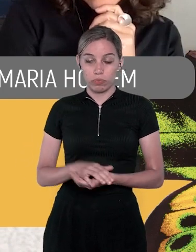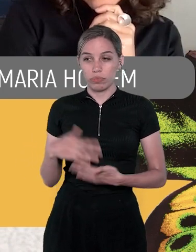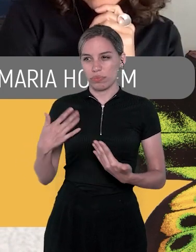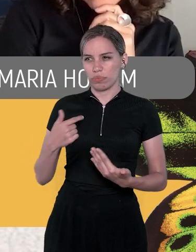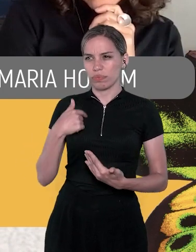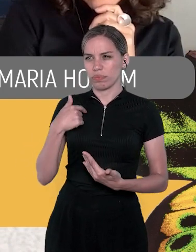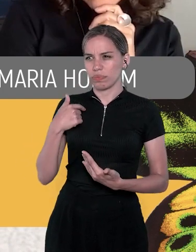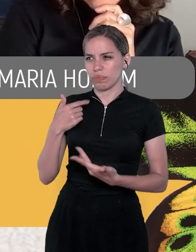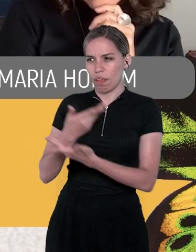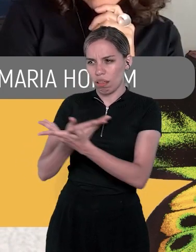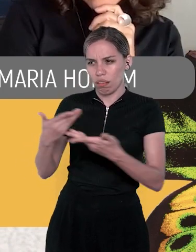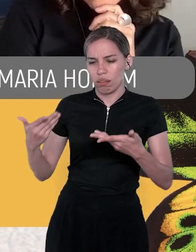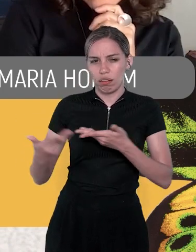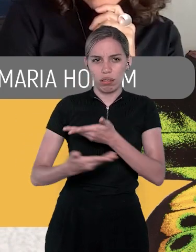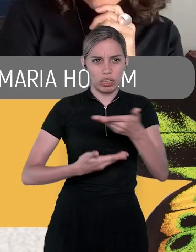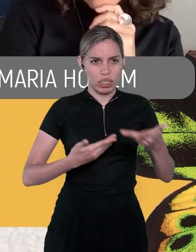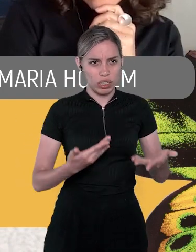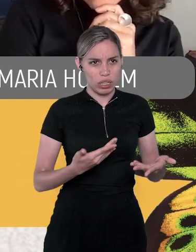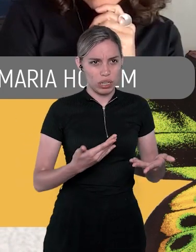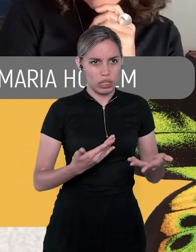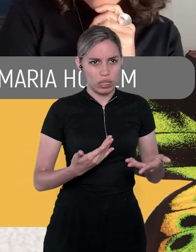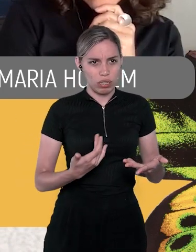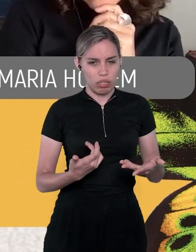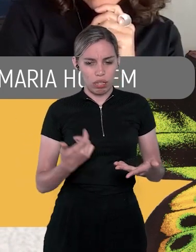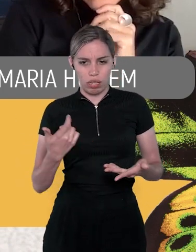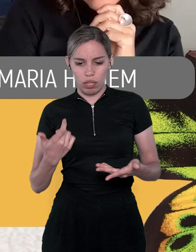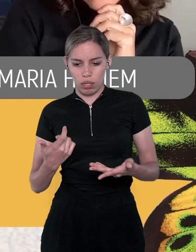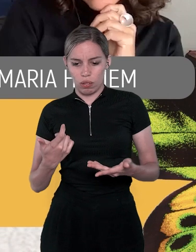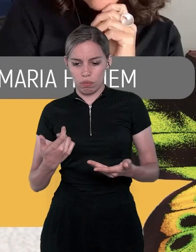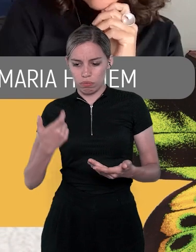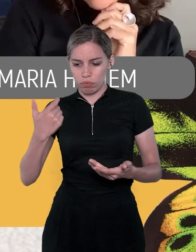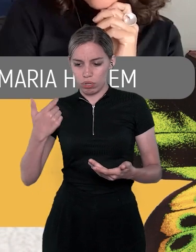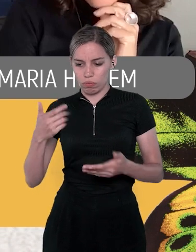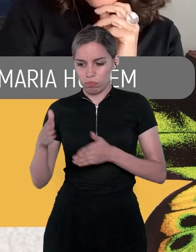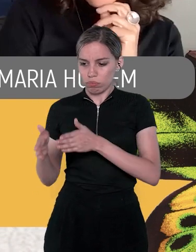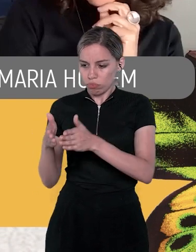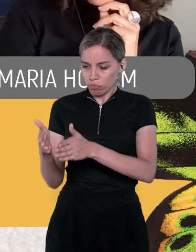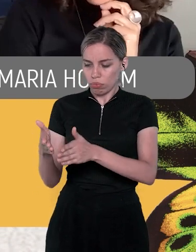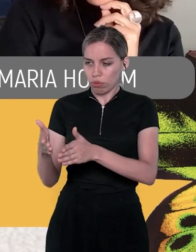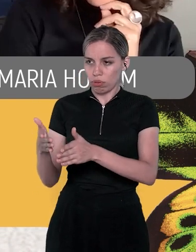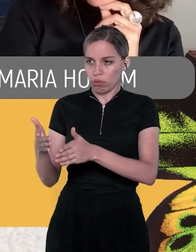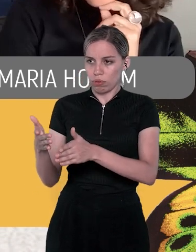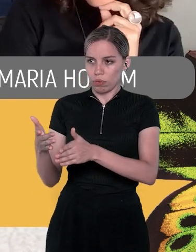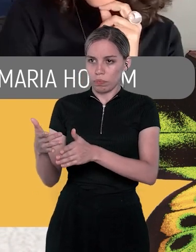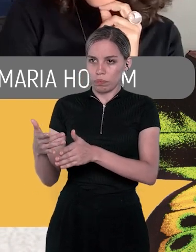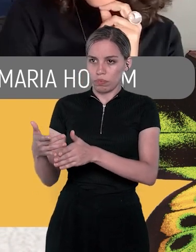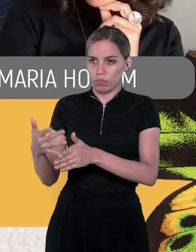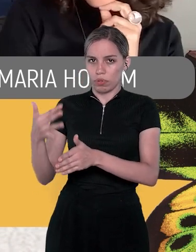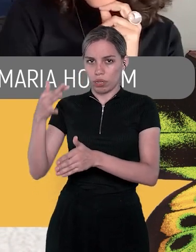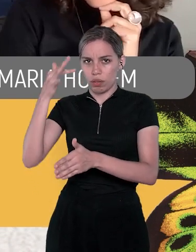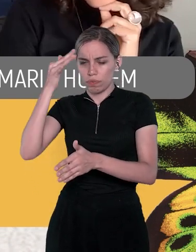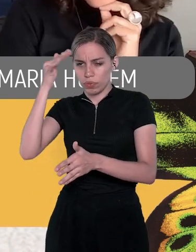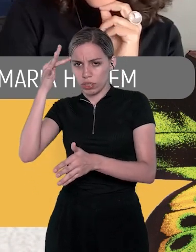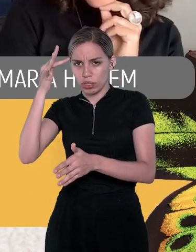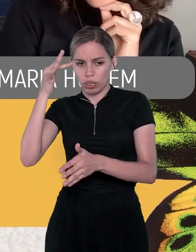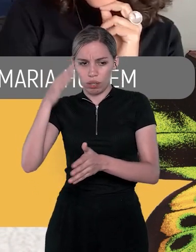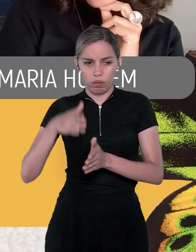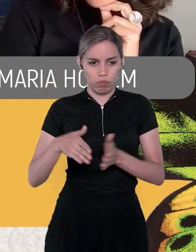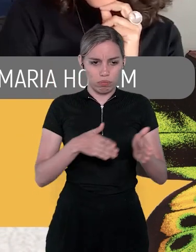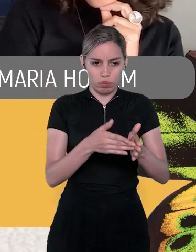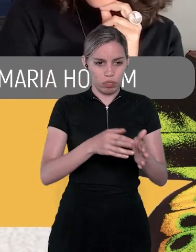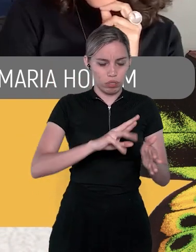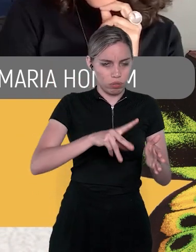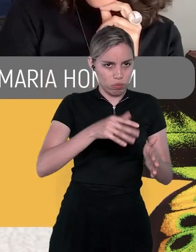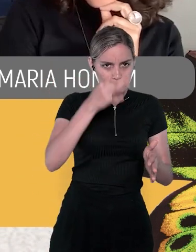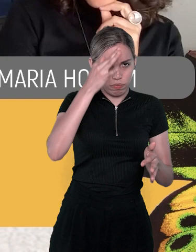essa interação, né, entre a ficção e a não ficção está cada vez mais presente na